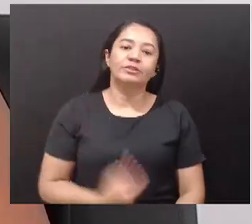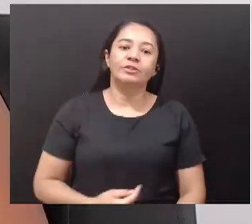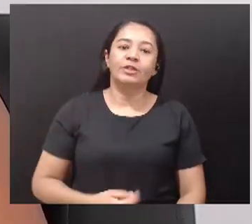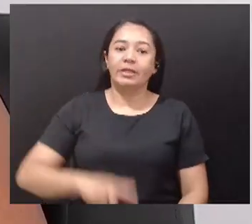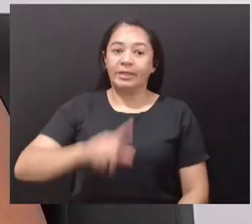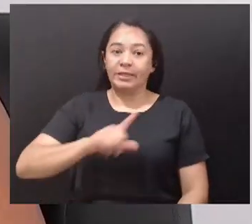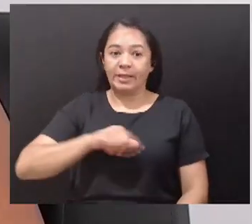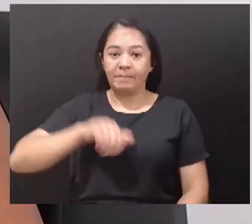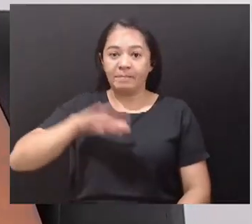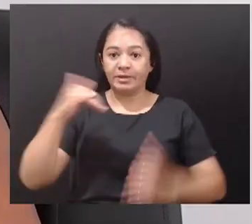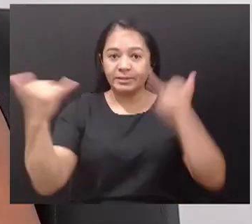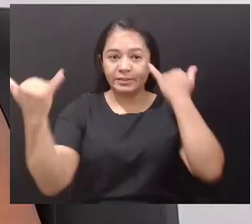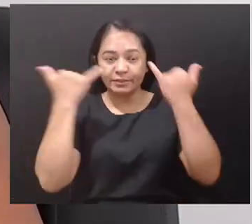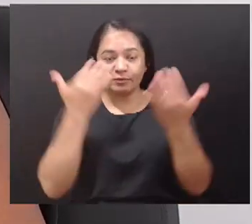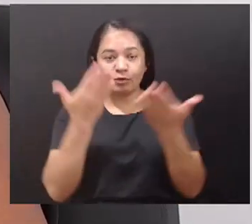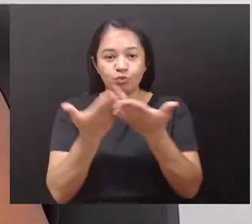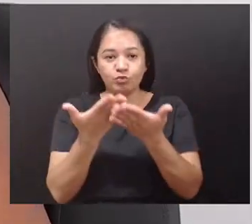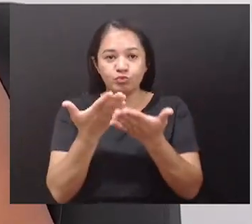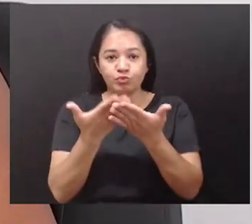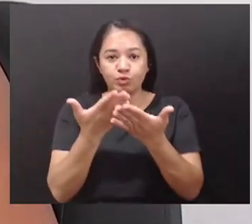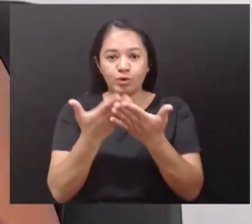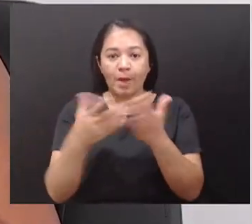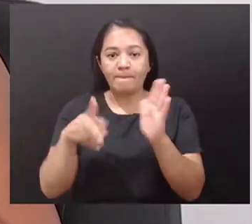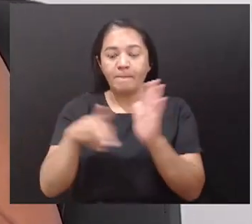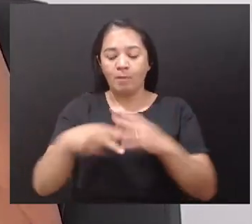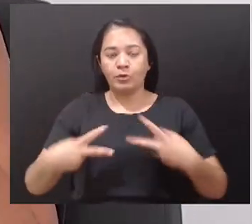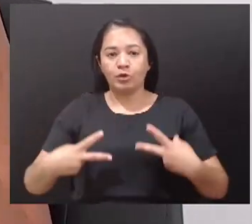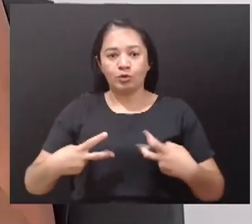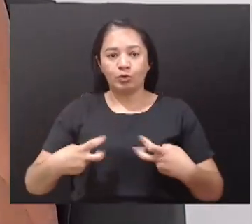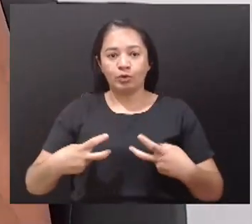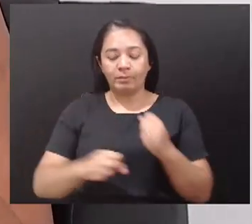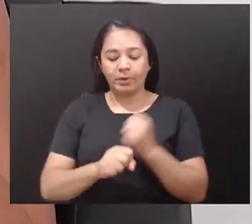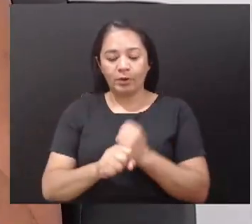estudo realizado pelo Sebrae no ano passado.